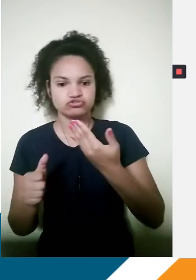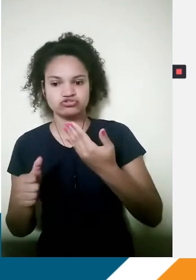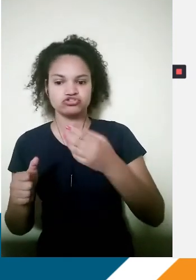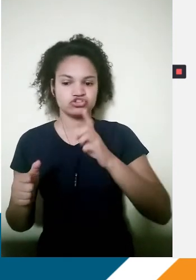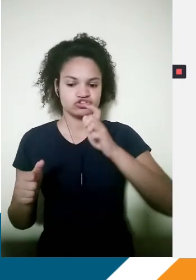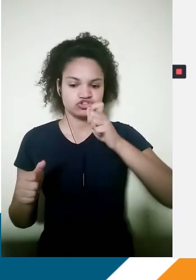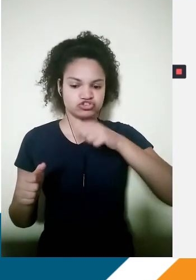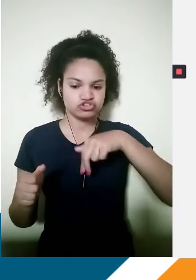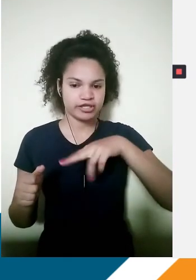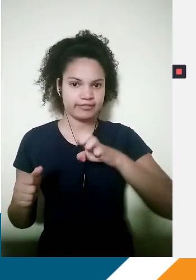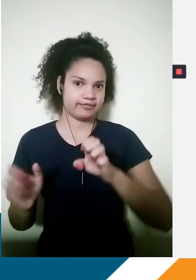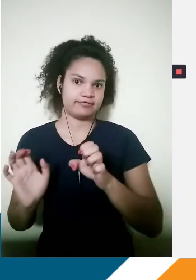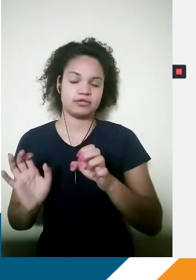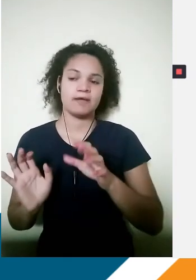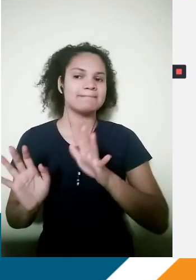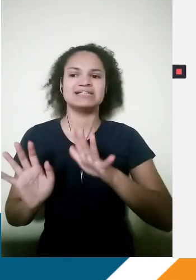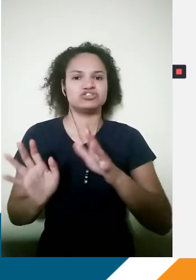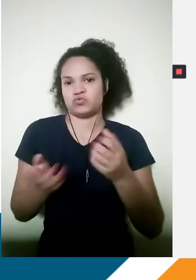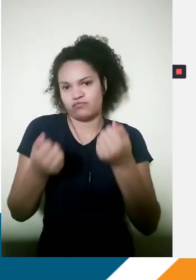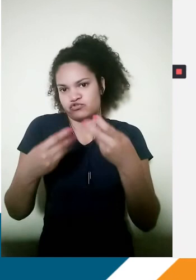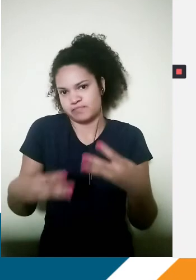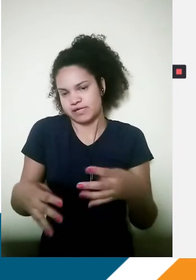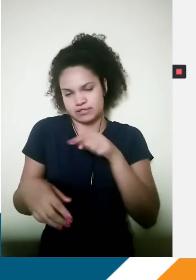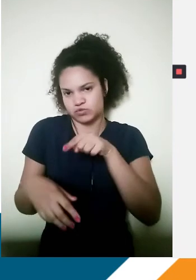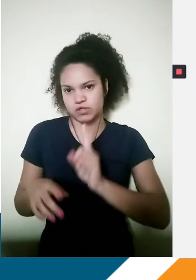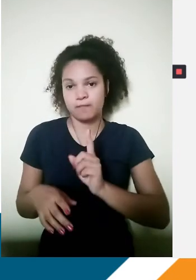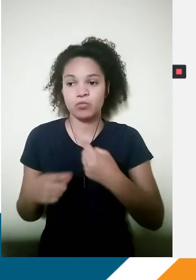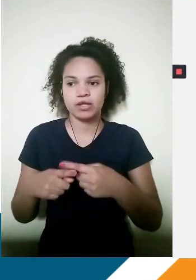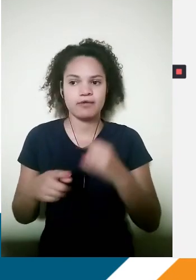em profundidade, porque senão o número de informações seria muito grande.